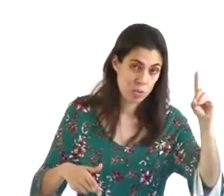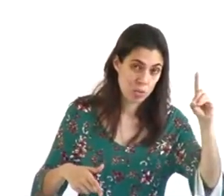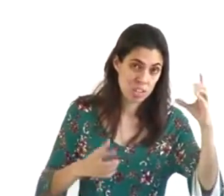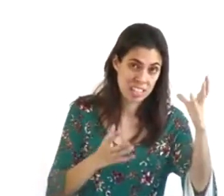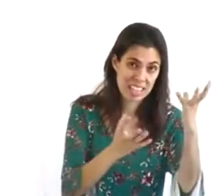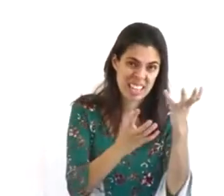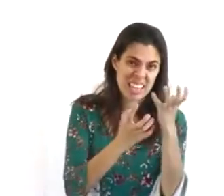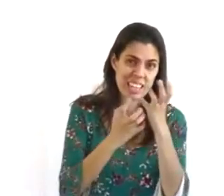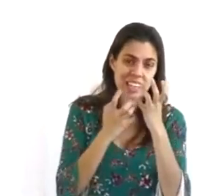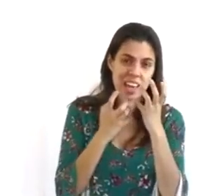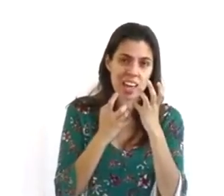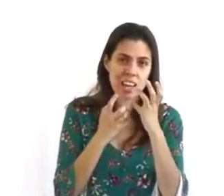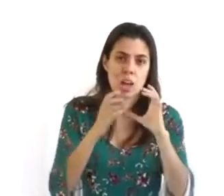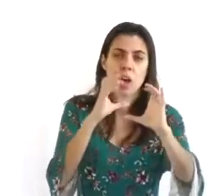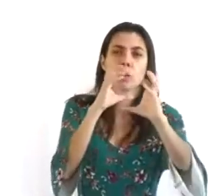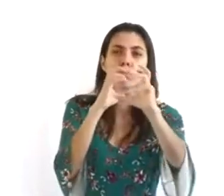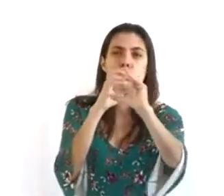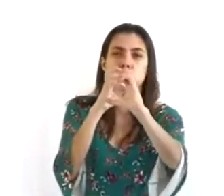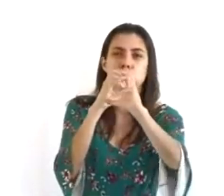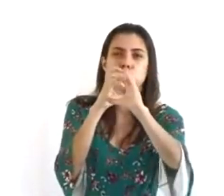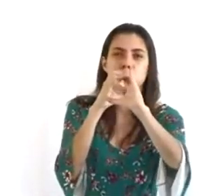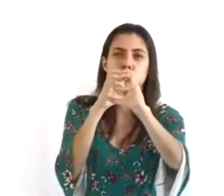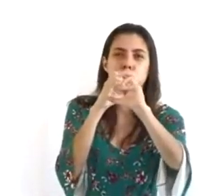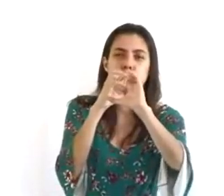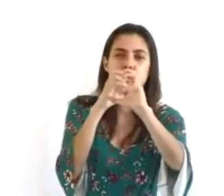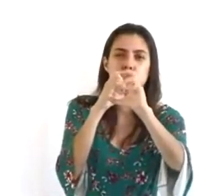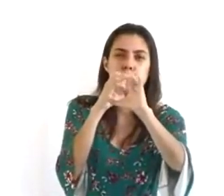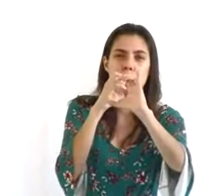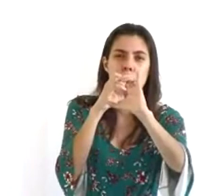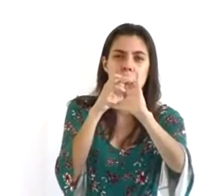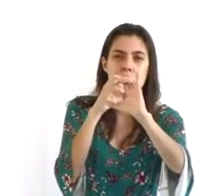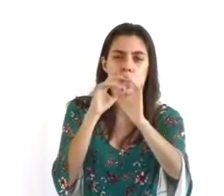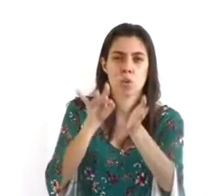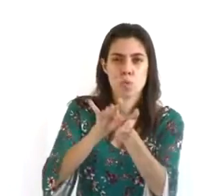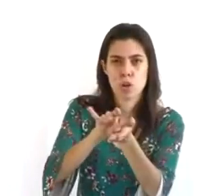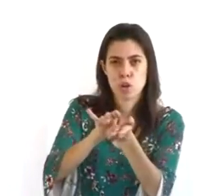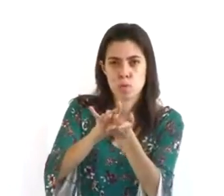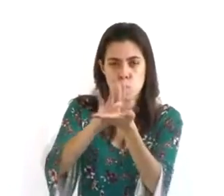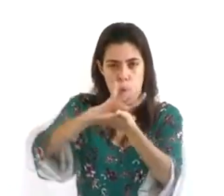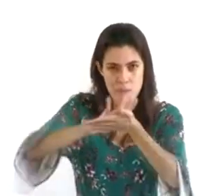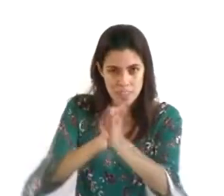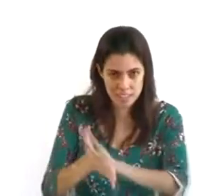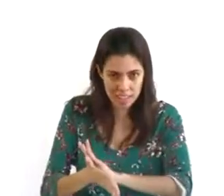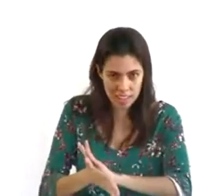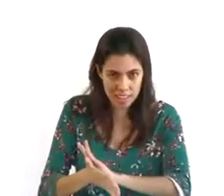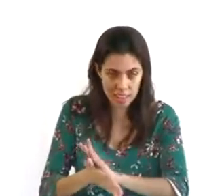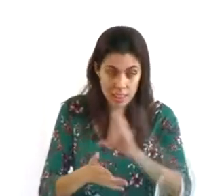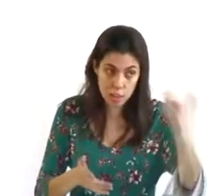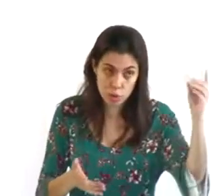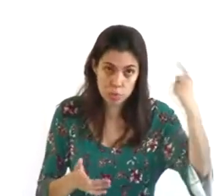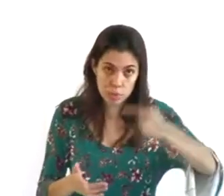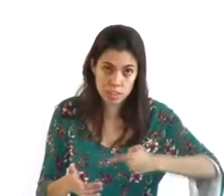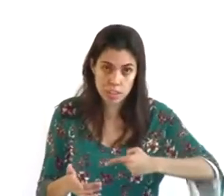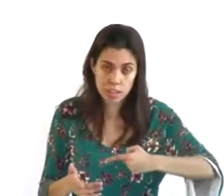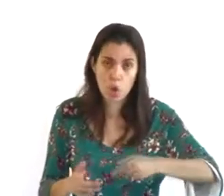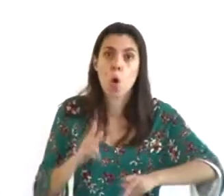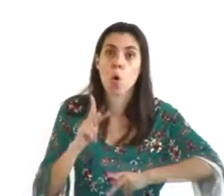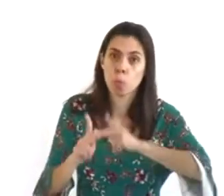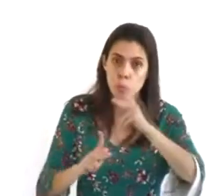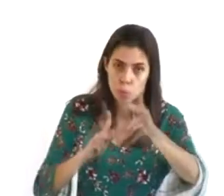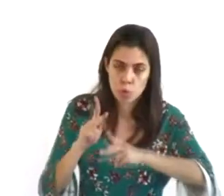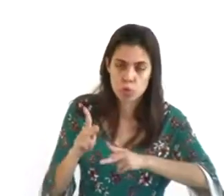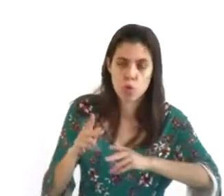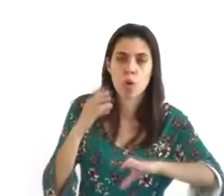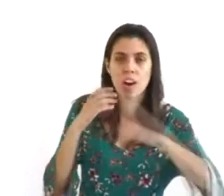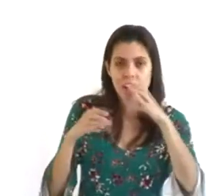eles toquem as trombetas e o povo vai cantar. Rendei graças ao Senhor, porque Ele é bom,